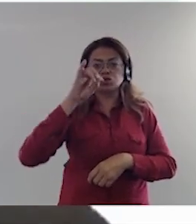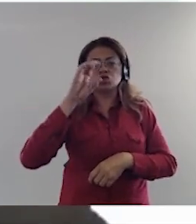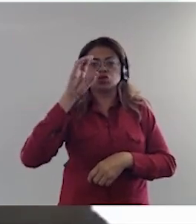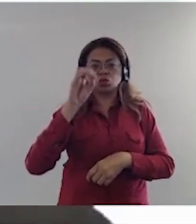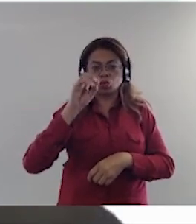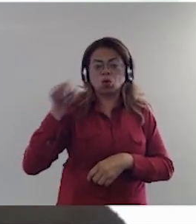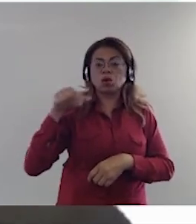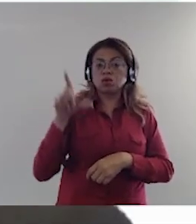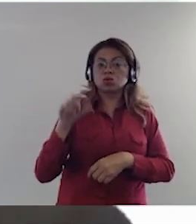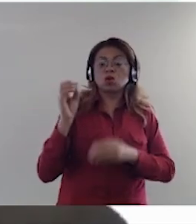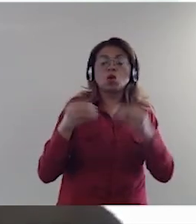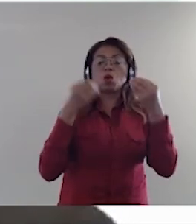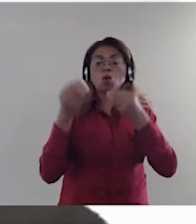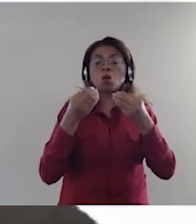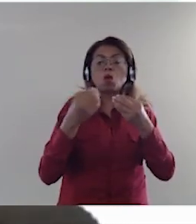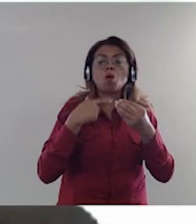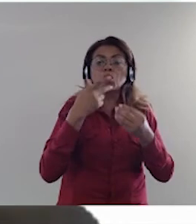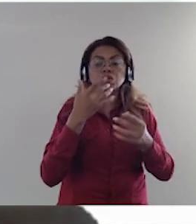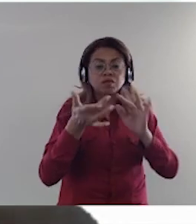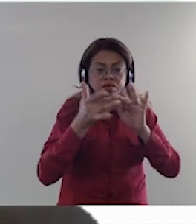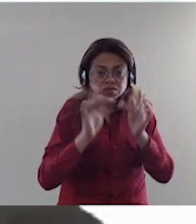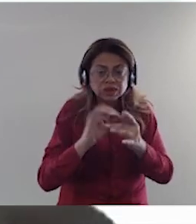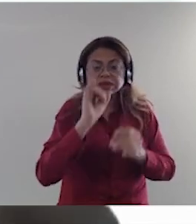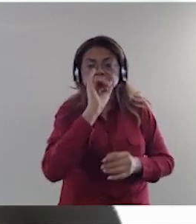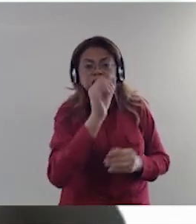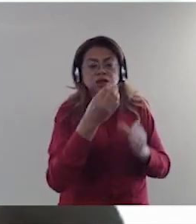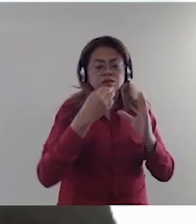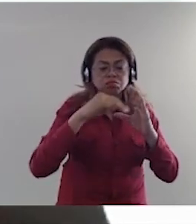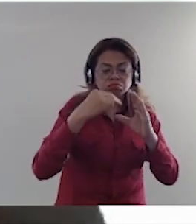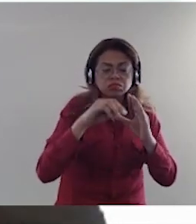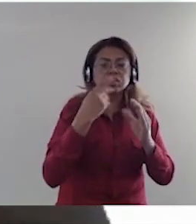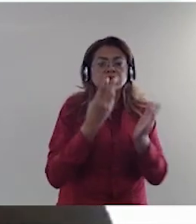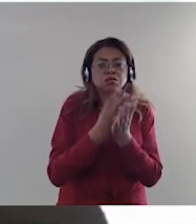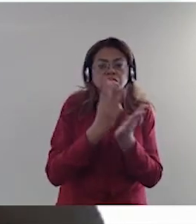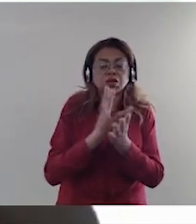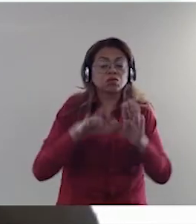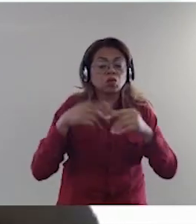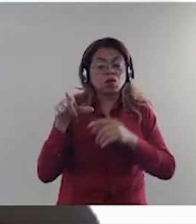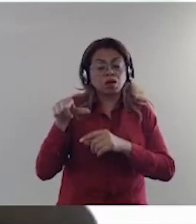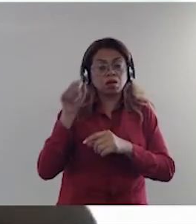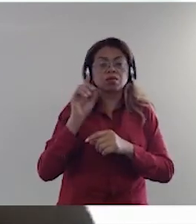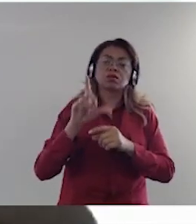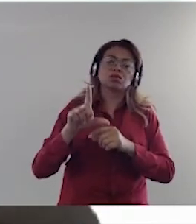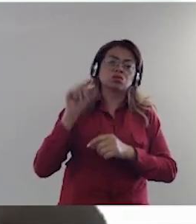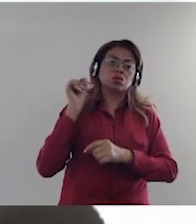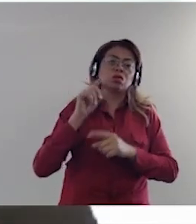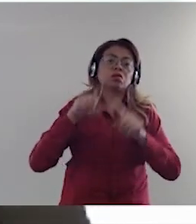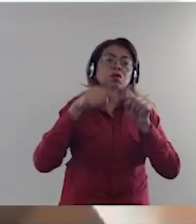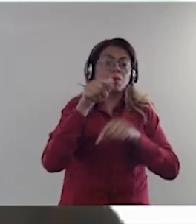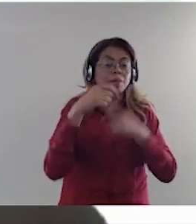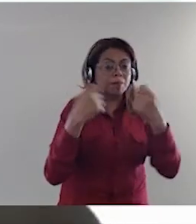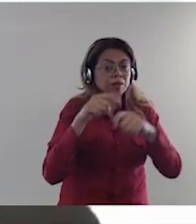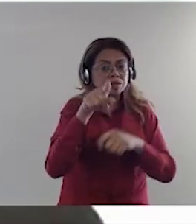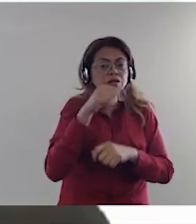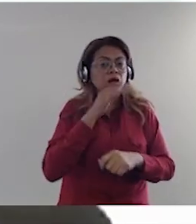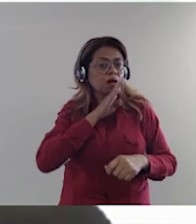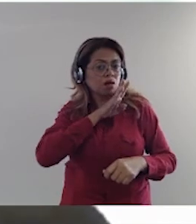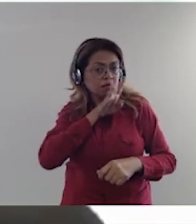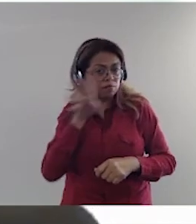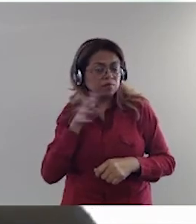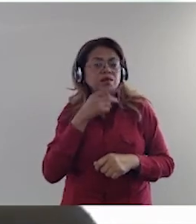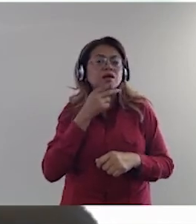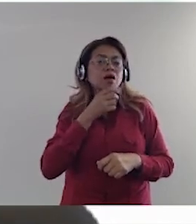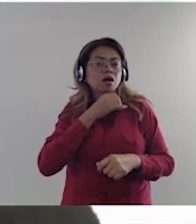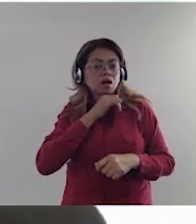período como esse, em que se exige o isolamento, que haja circulação da ata, né, entre as pessoas, né, entre várias pessoas no